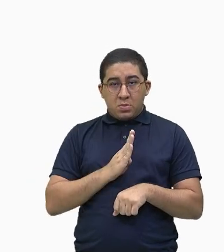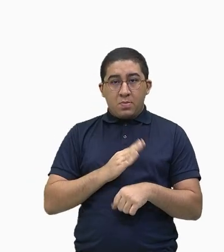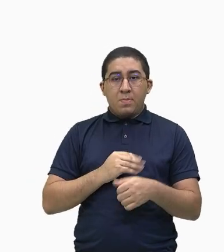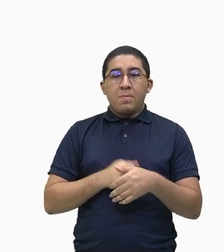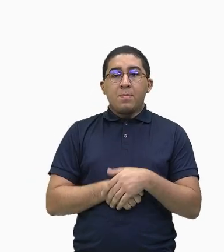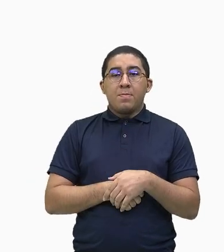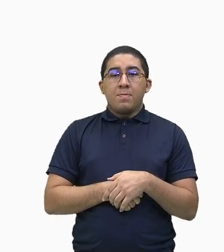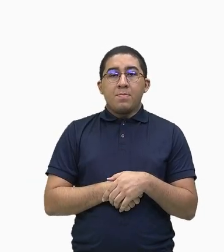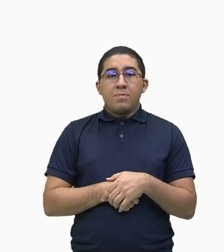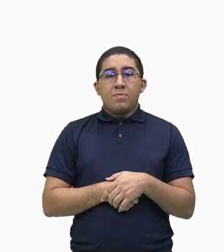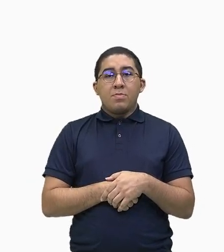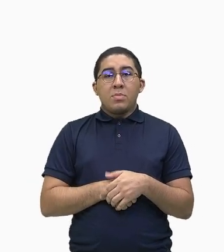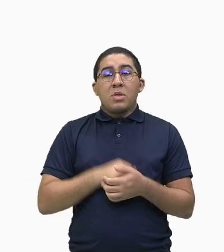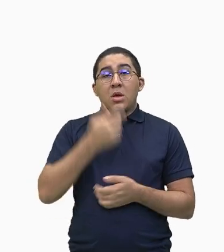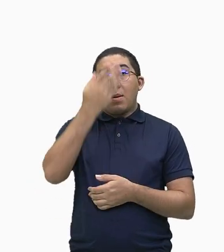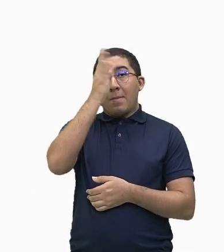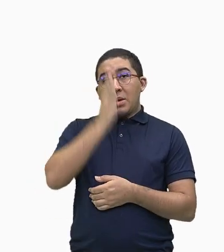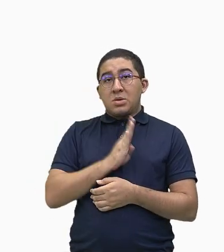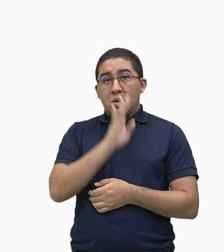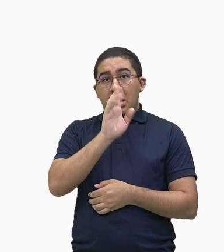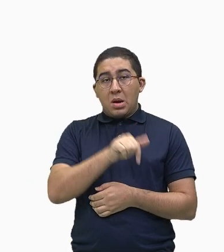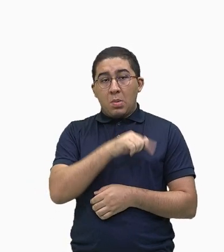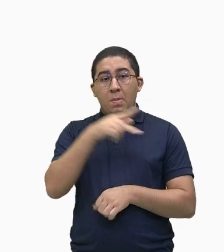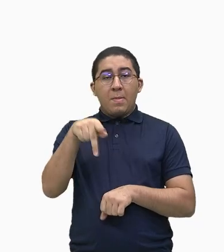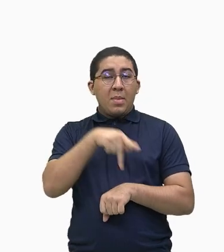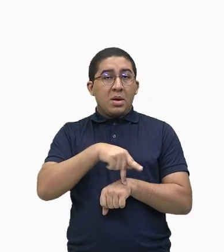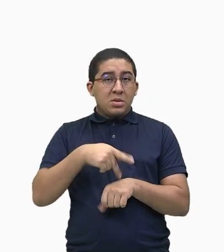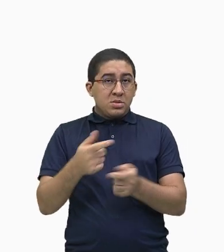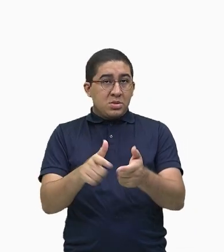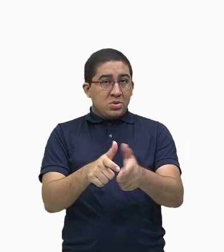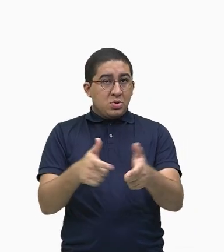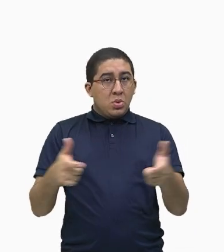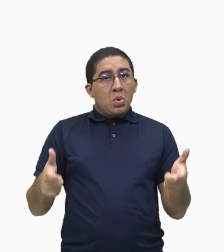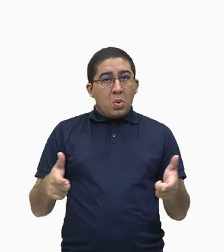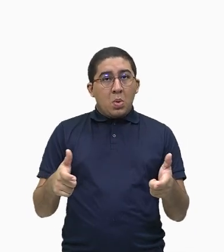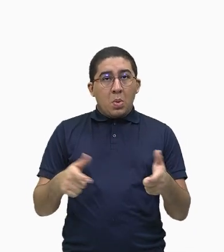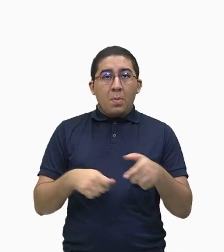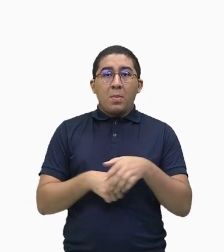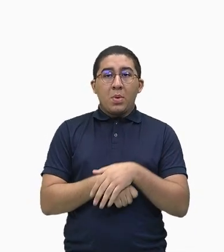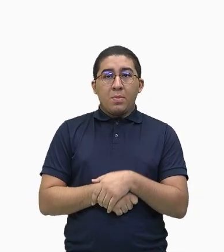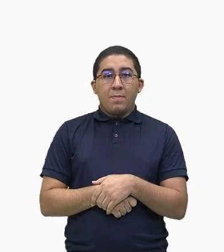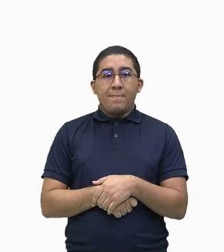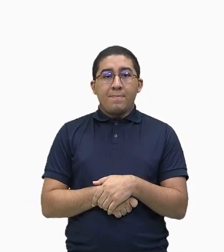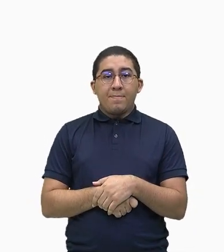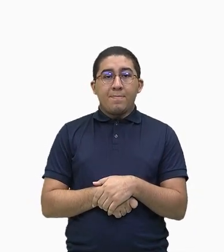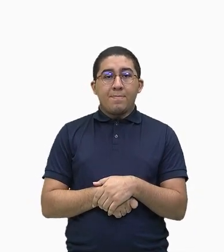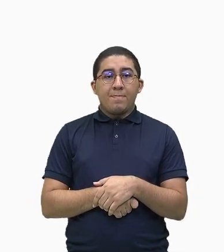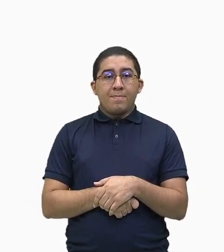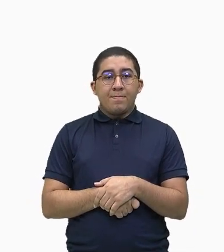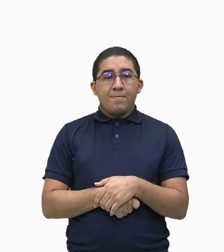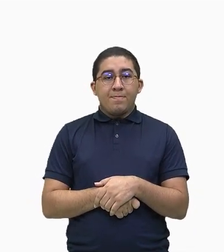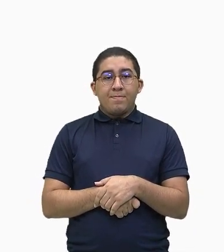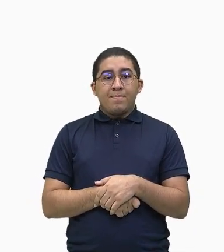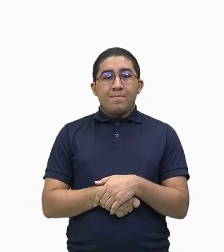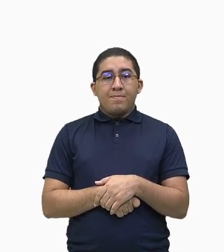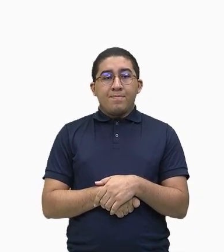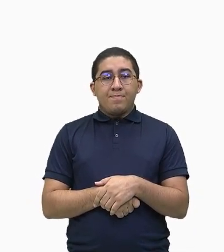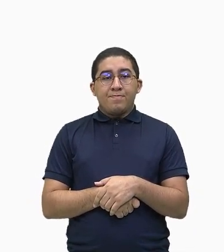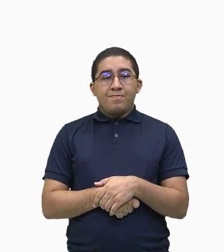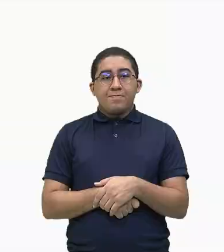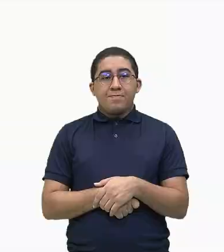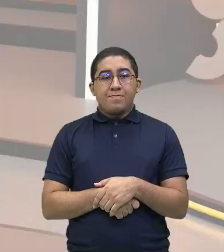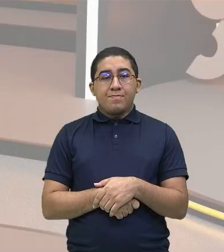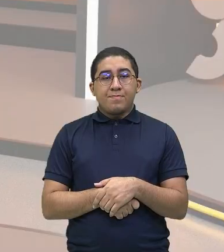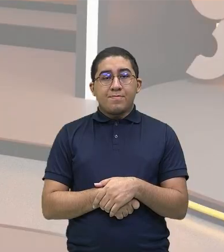que é um país bem grandão, né, é um país de grande área territorial, ele